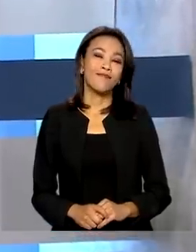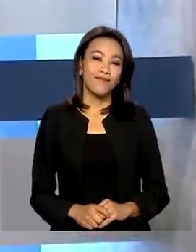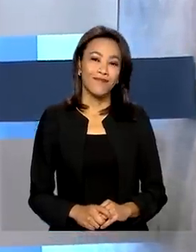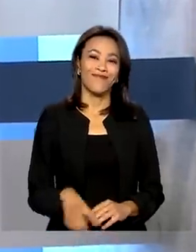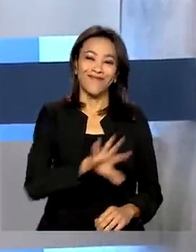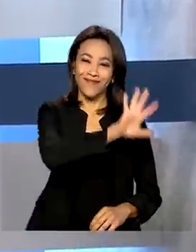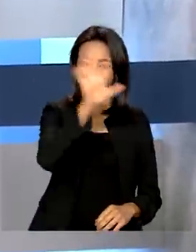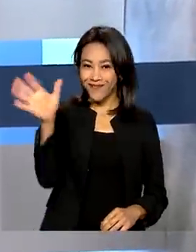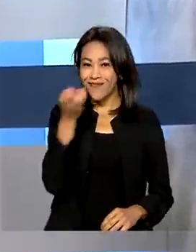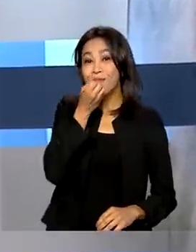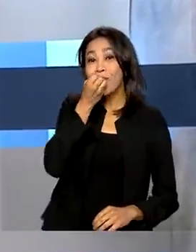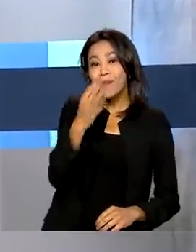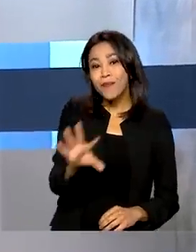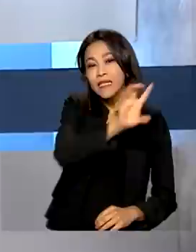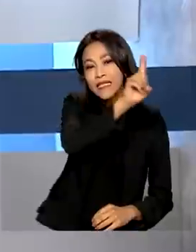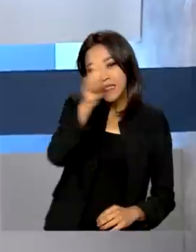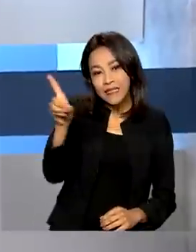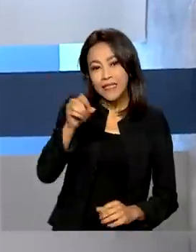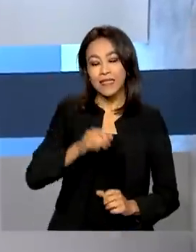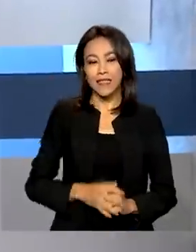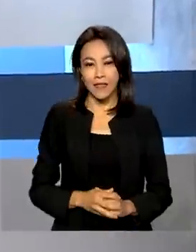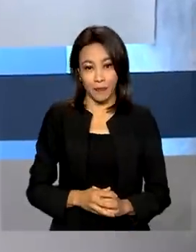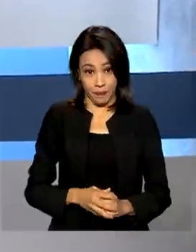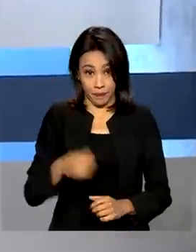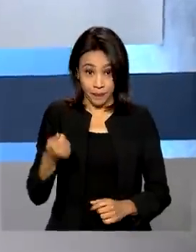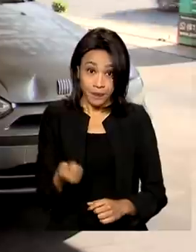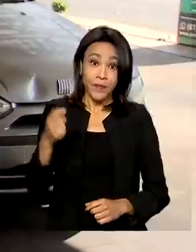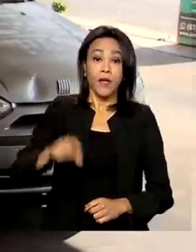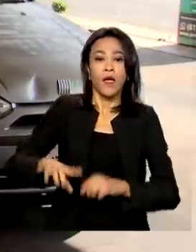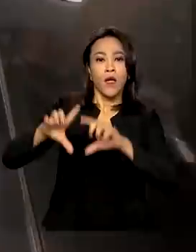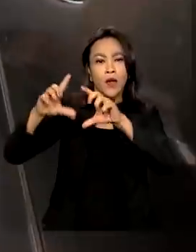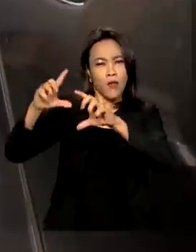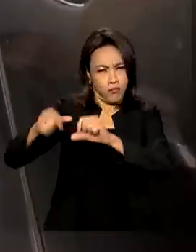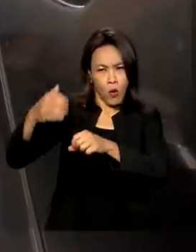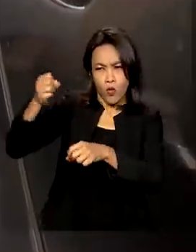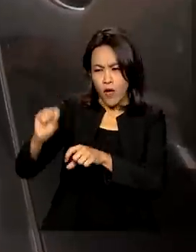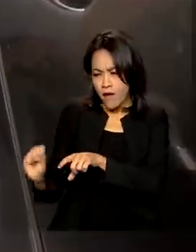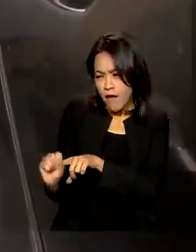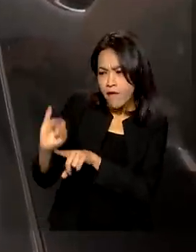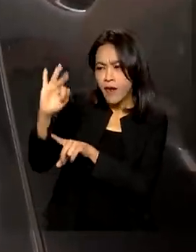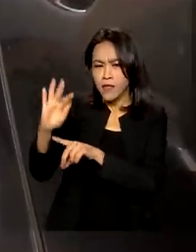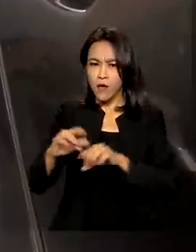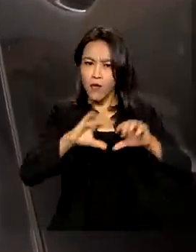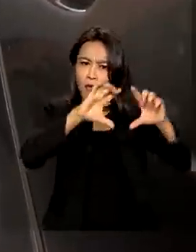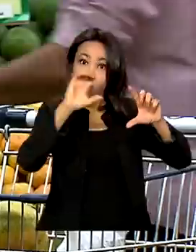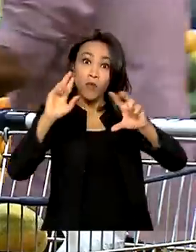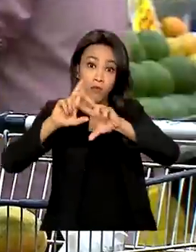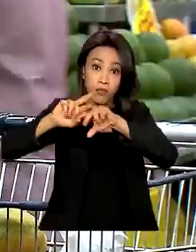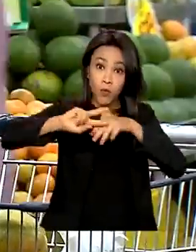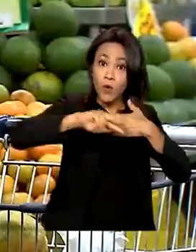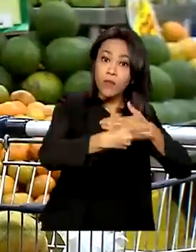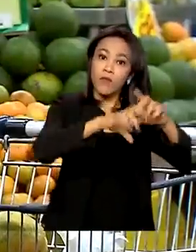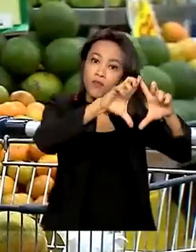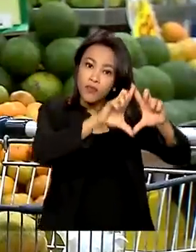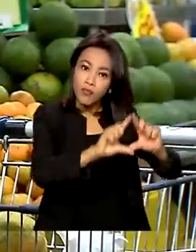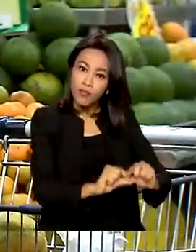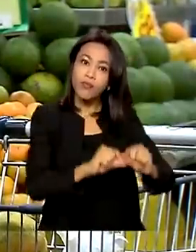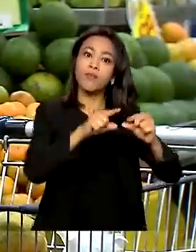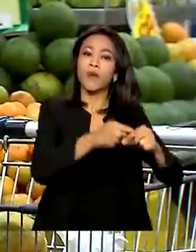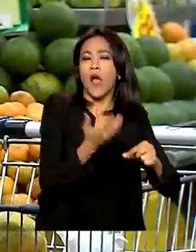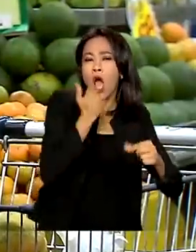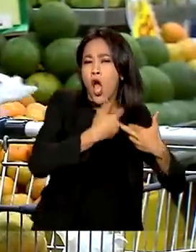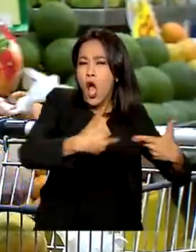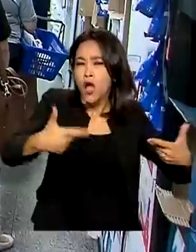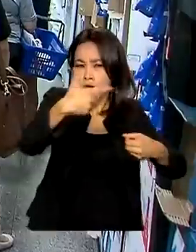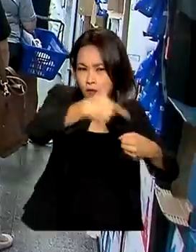Olá bom dia puxada pela queda no preço dos combustíveis e dos alimentos prévia de Setembro